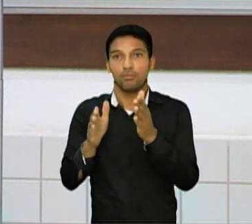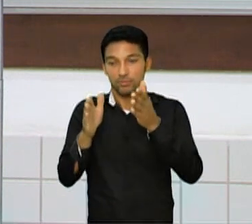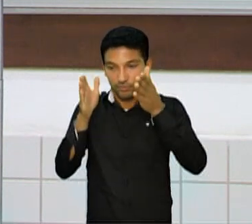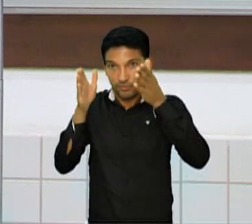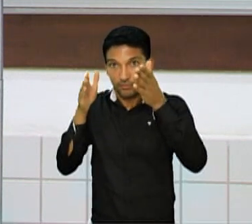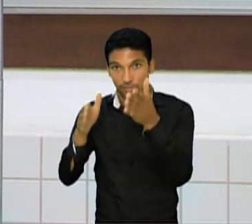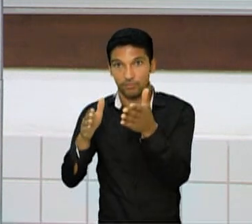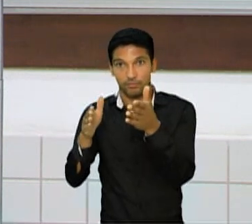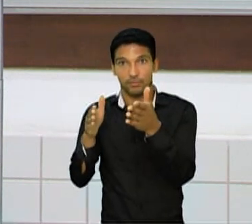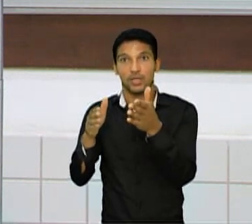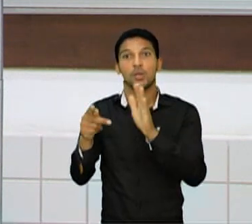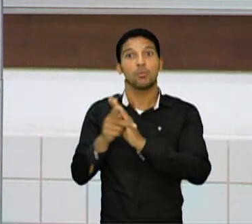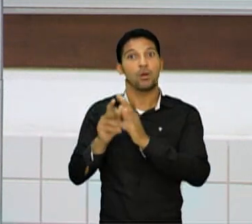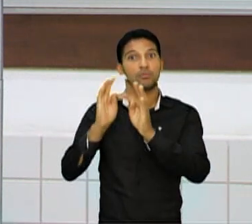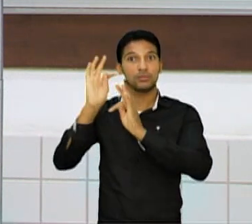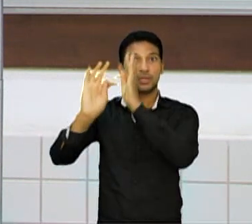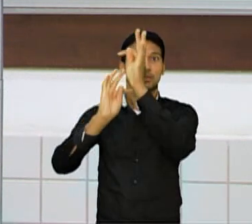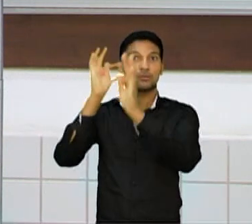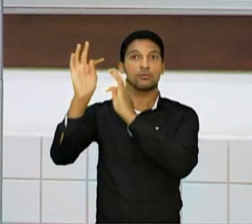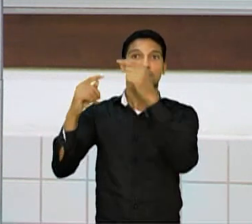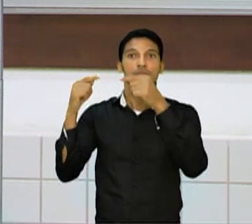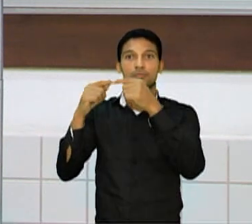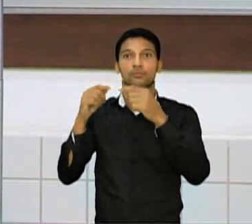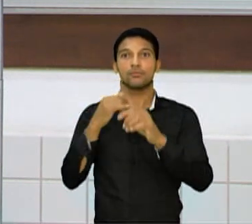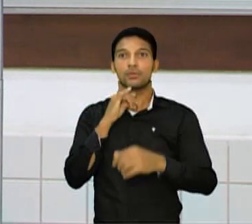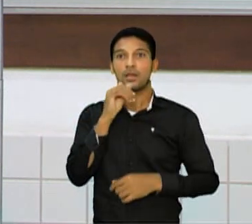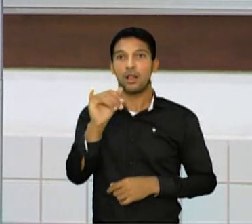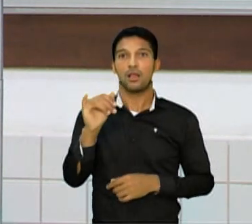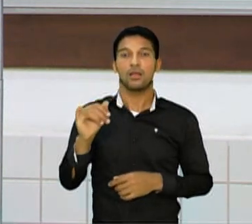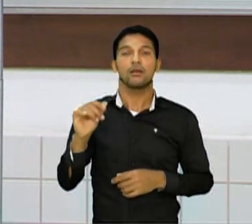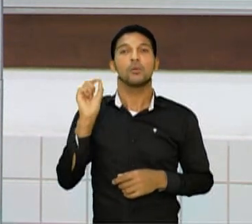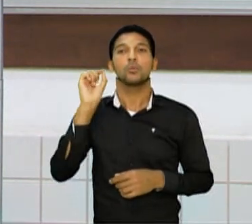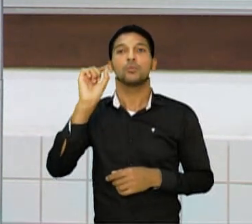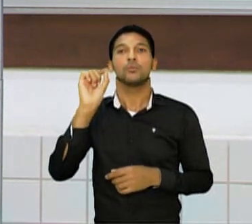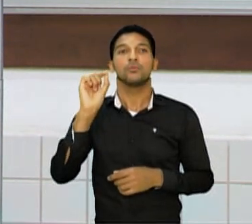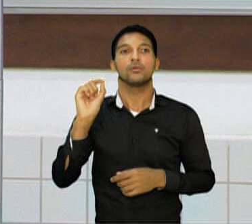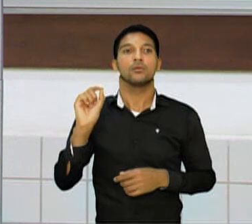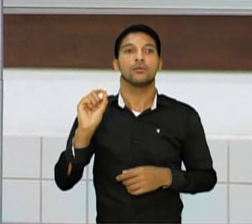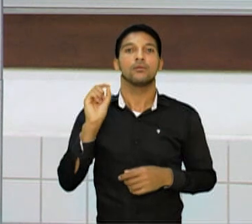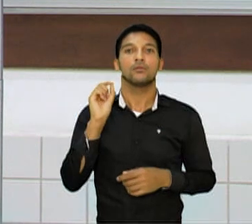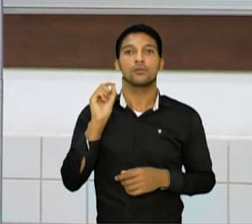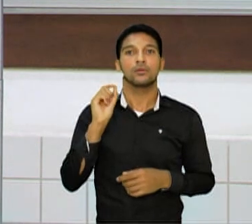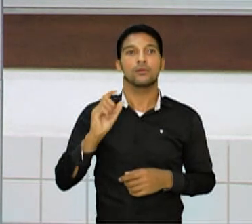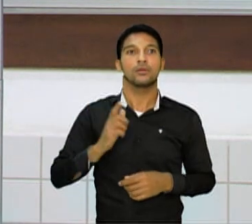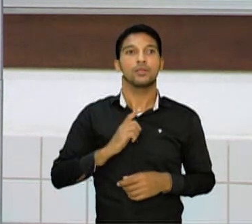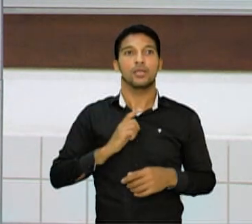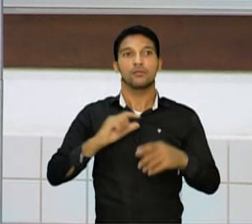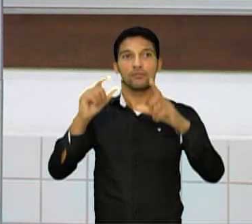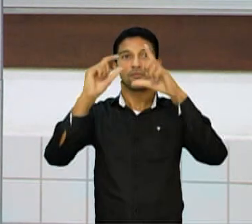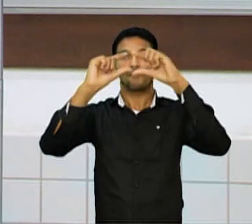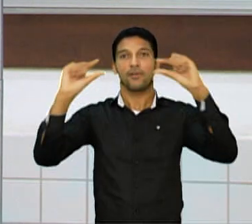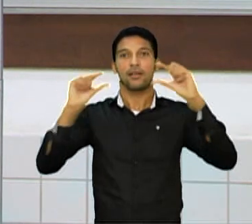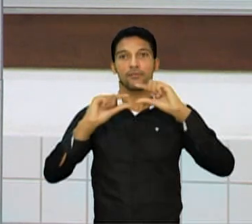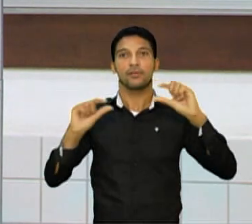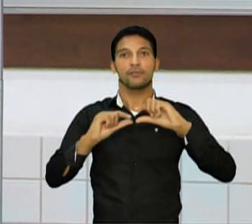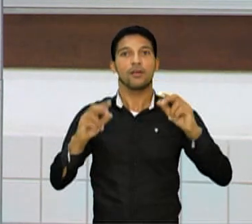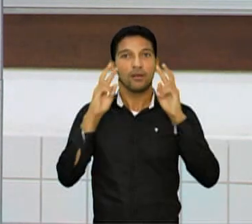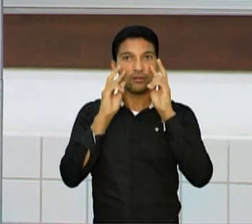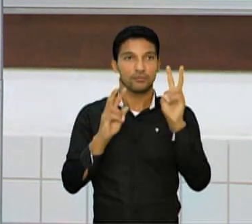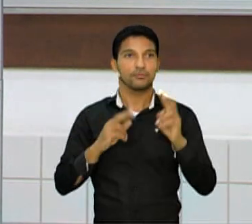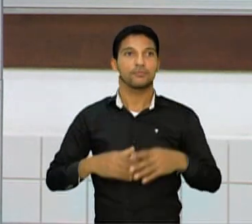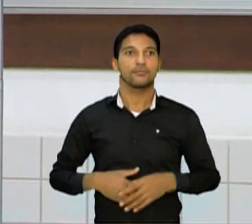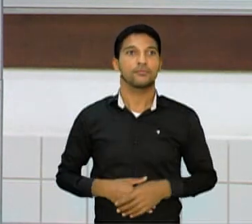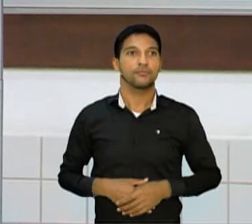ligadas aos aspectos tecnológicos que nós utilizamos, vem junto com uma série de frases que muito ouvimos na